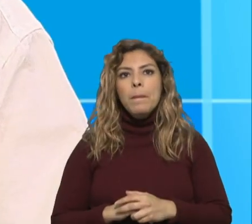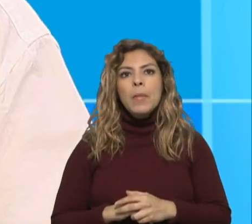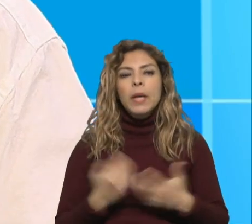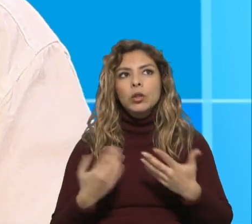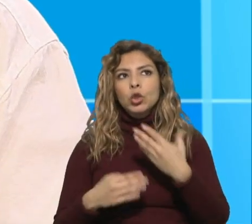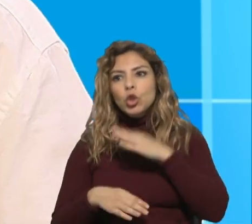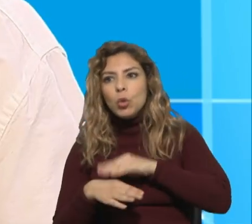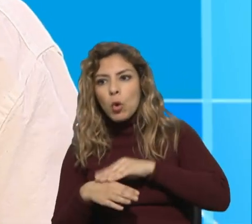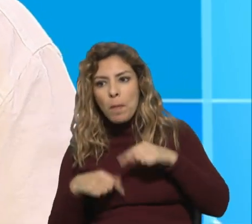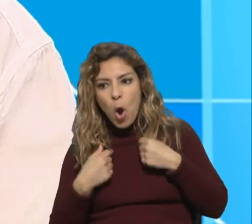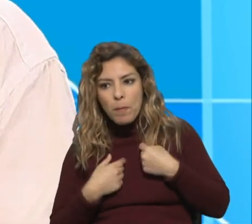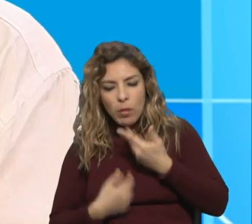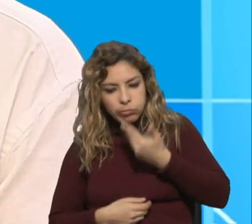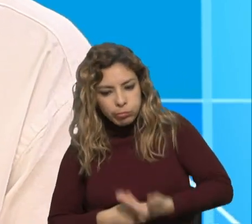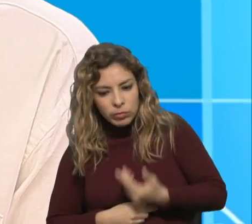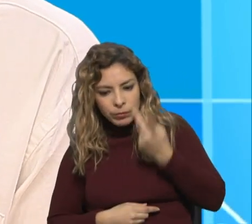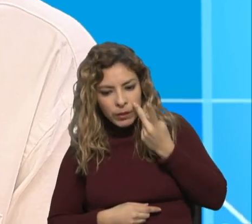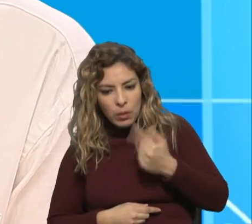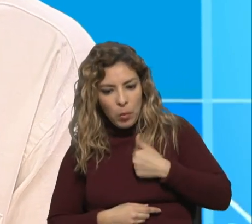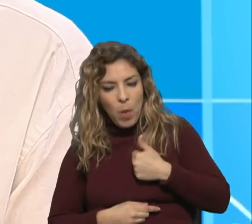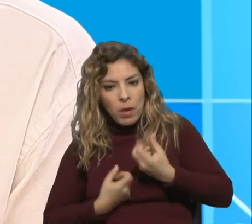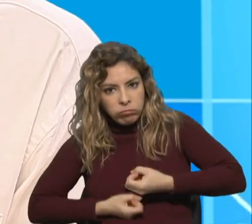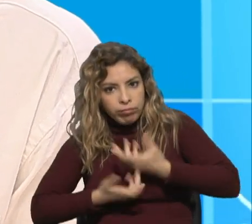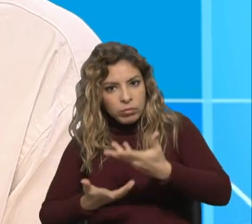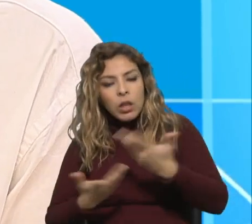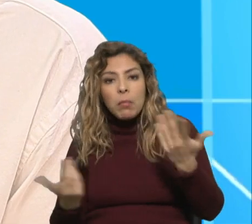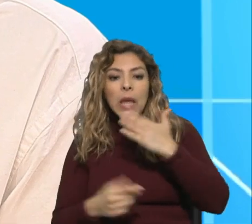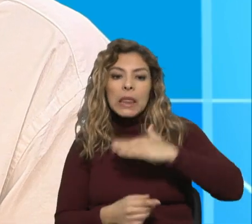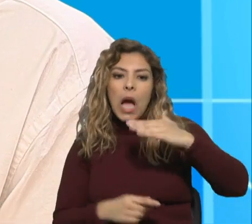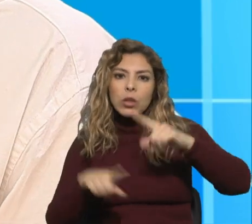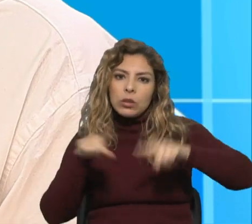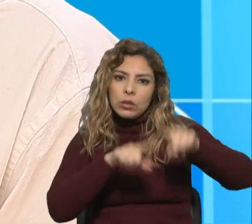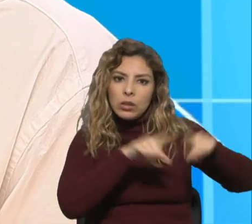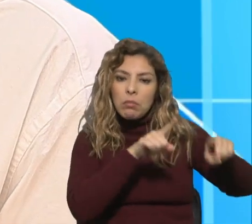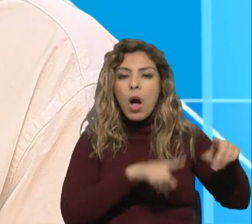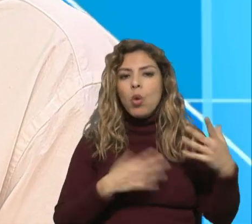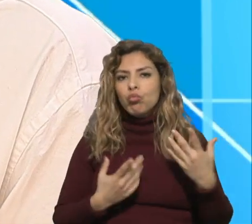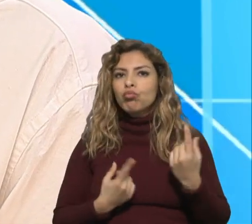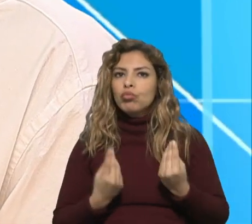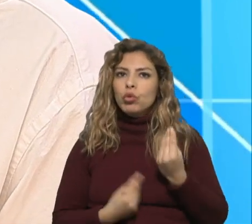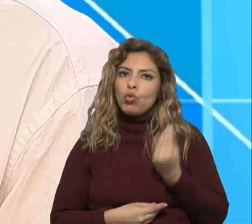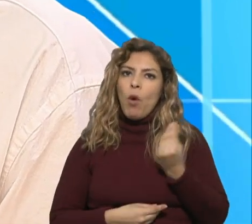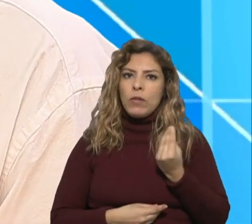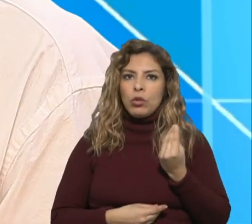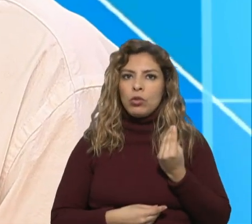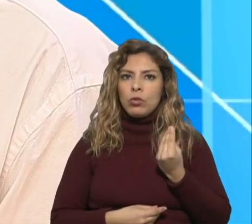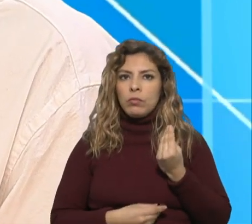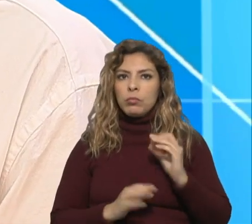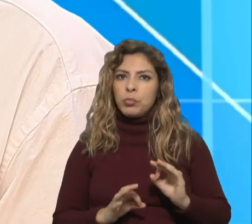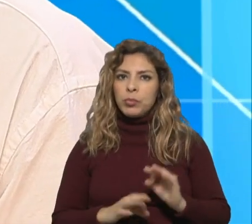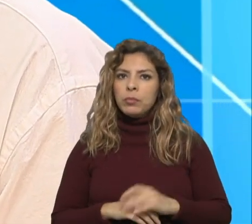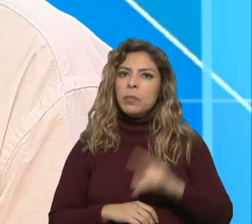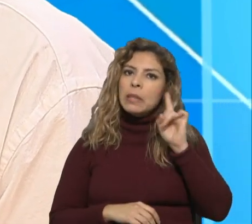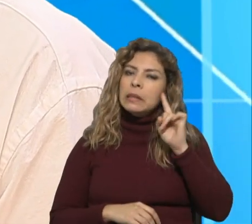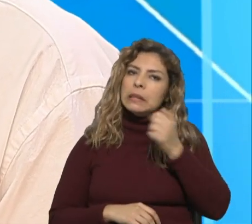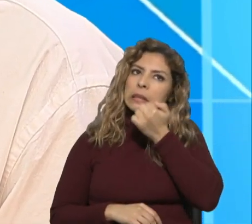testemunho, digamos assim, de experiência, como de idades, embora tenhamos aqui oradores também sempre este ano muito jovens também, que é uma coisa que nos